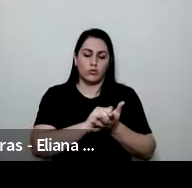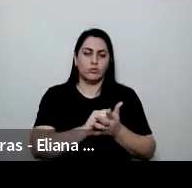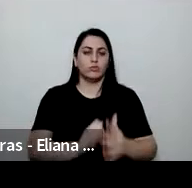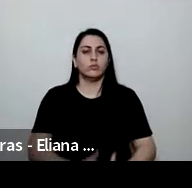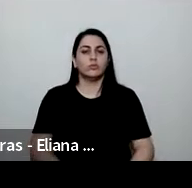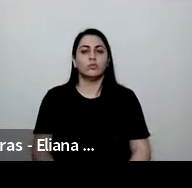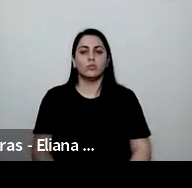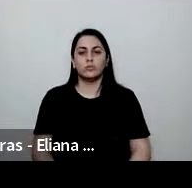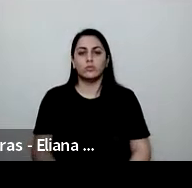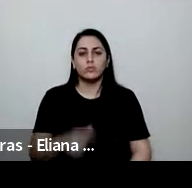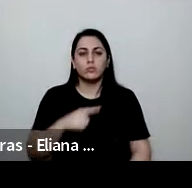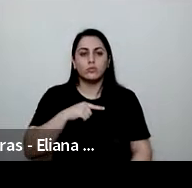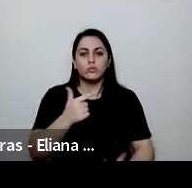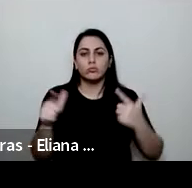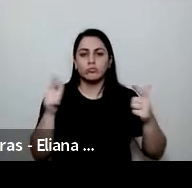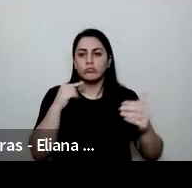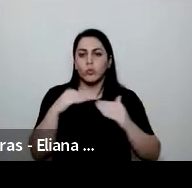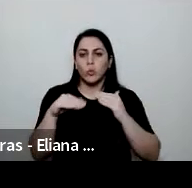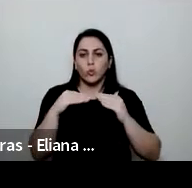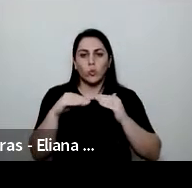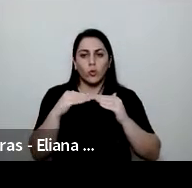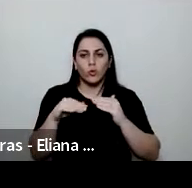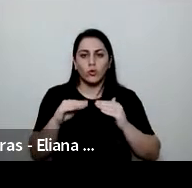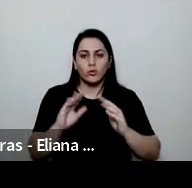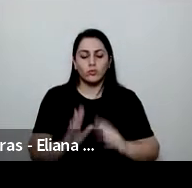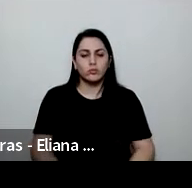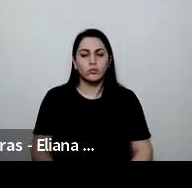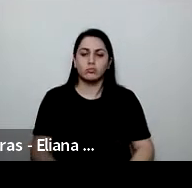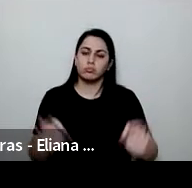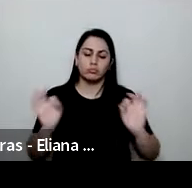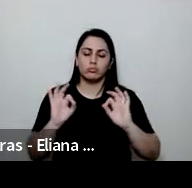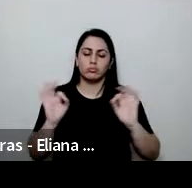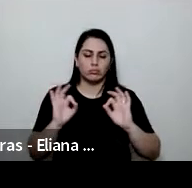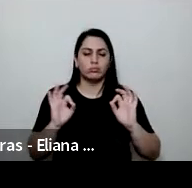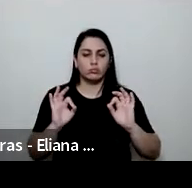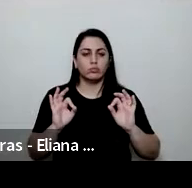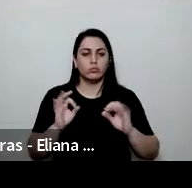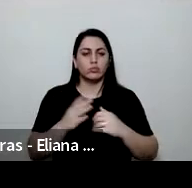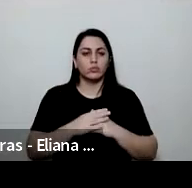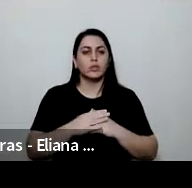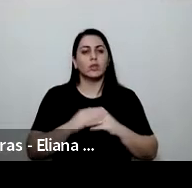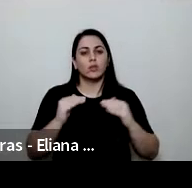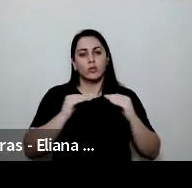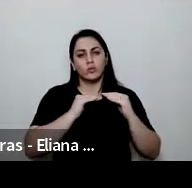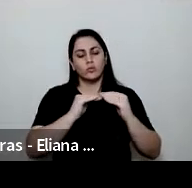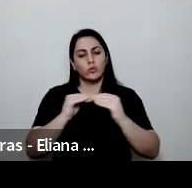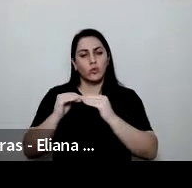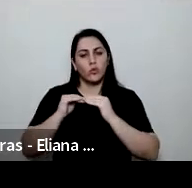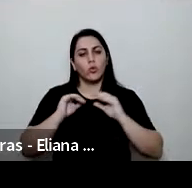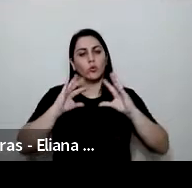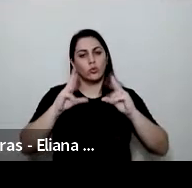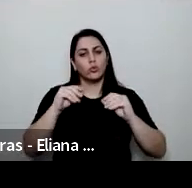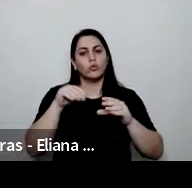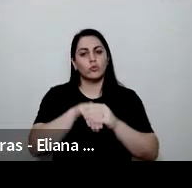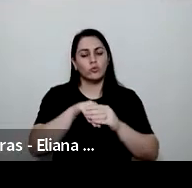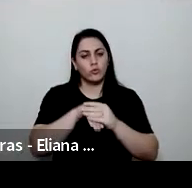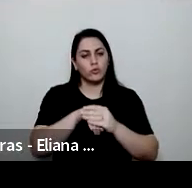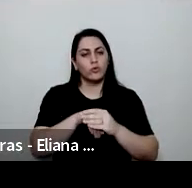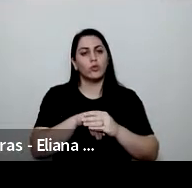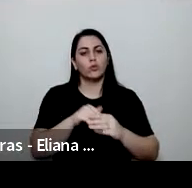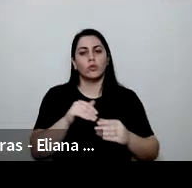algumas divergências neste sentido a mirantes Paris e não havendo colocar o resultado por unanimidade vó para esta corte